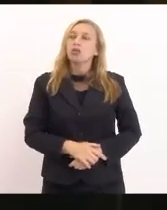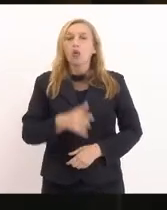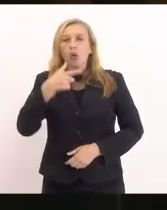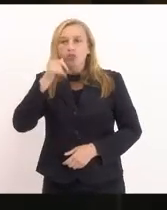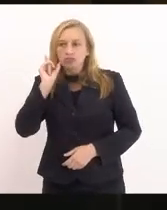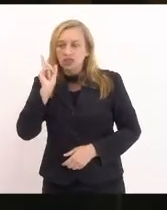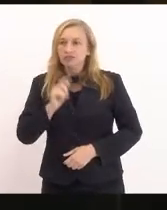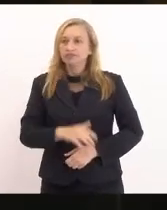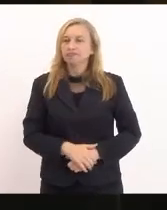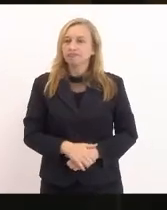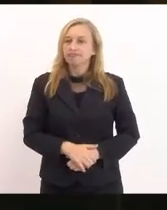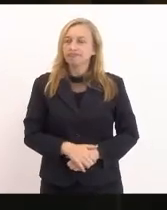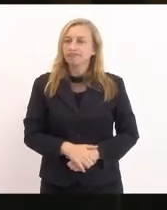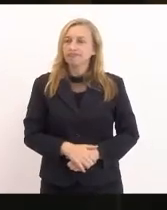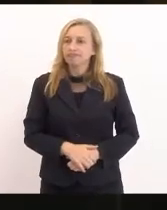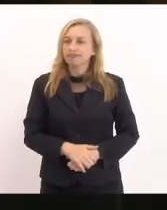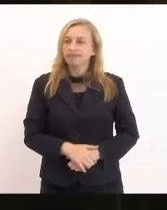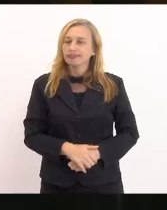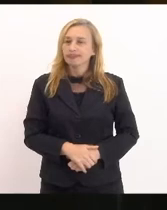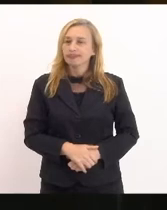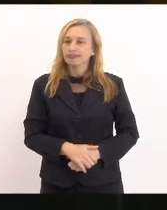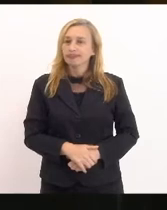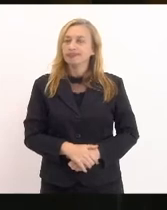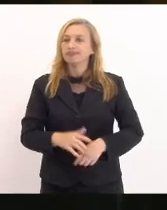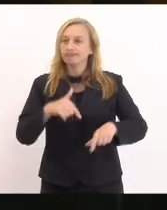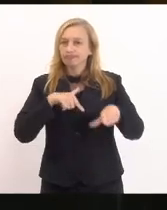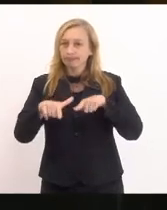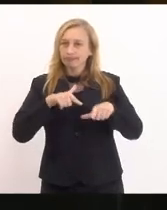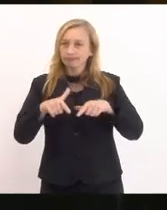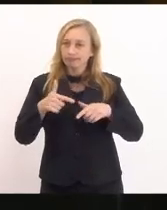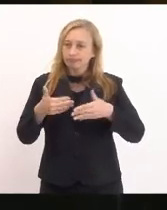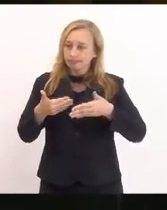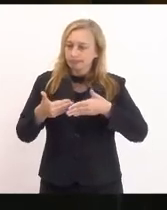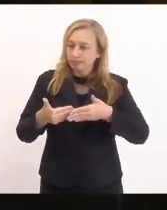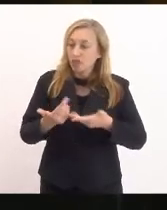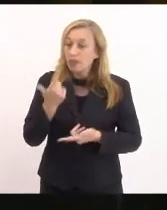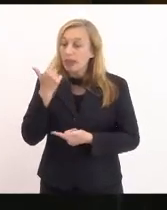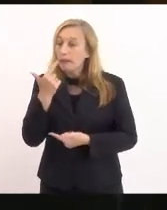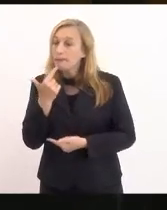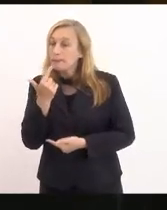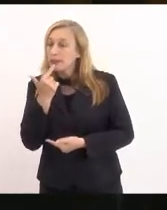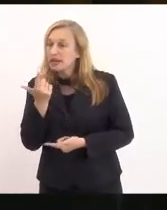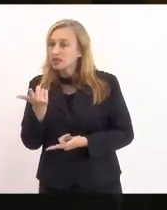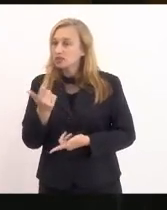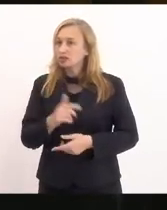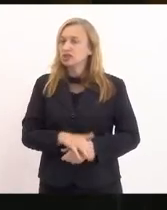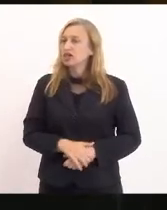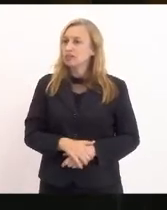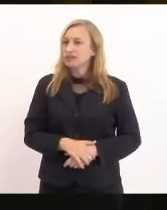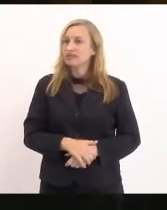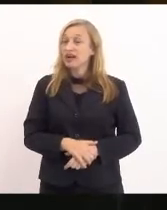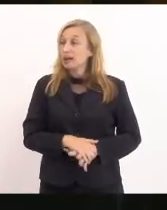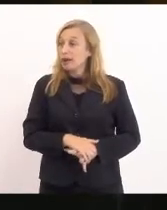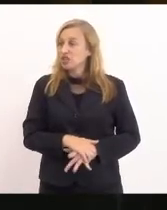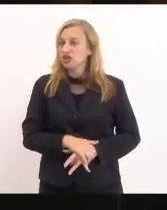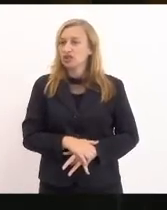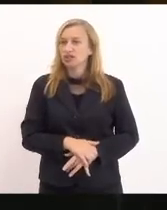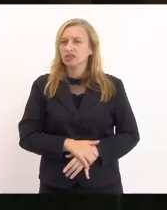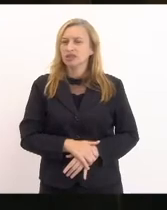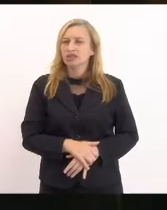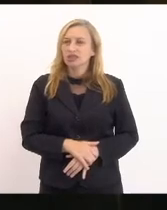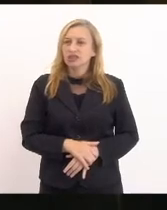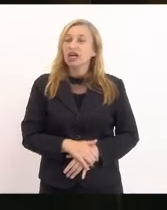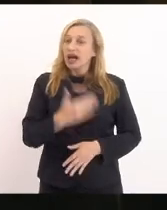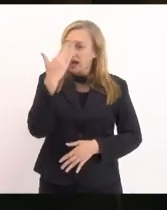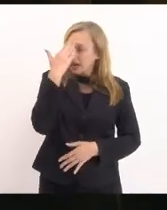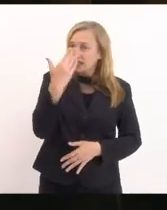Ontem, o nosso mandato acompanhou de perto, né, durante várias horas.